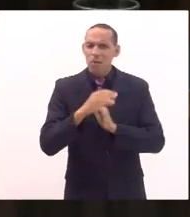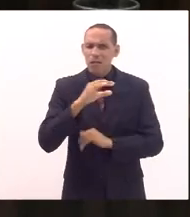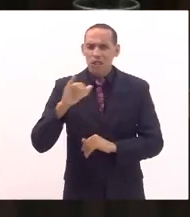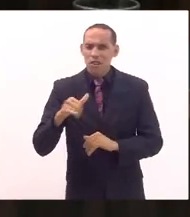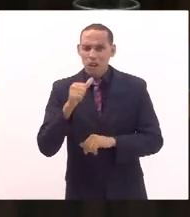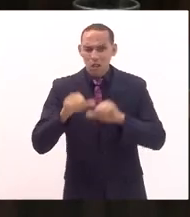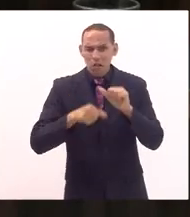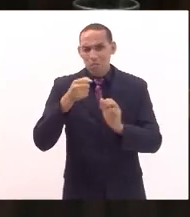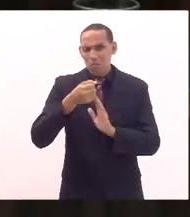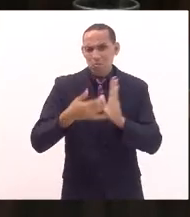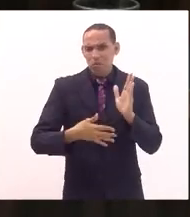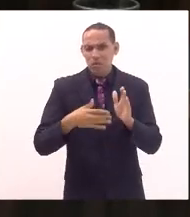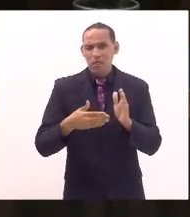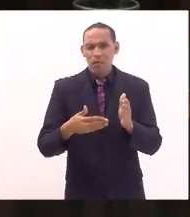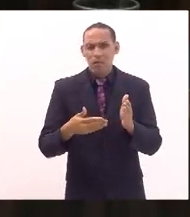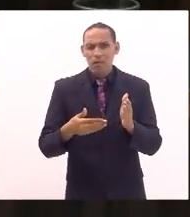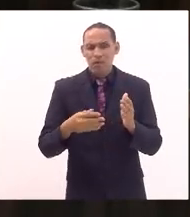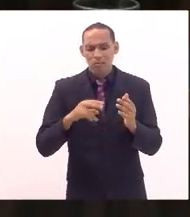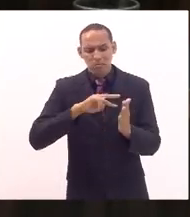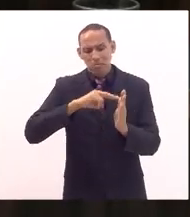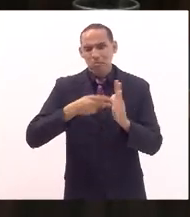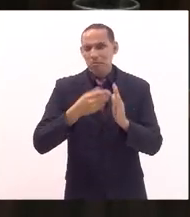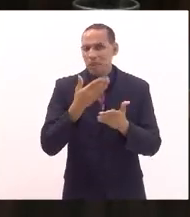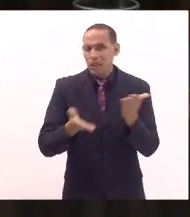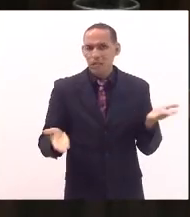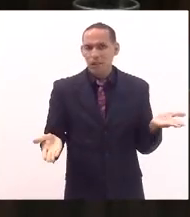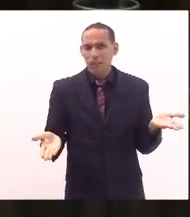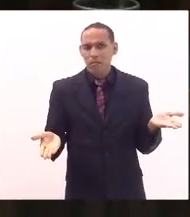projeto perde o sentido